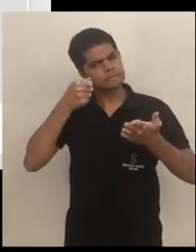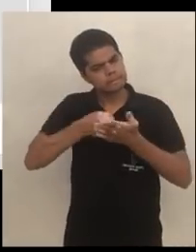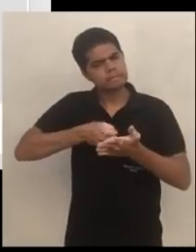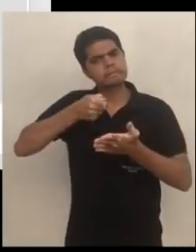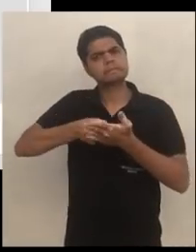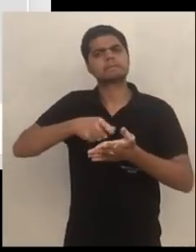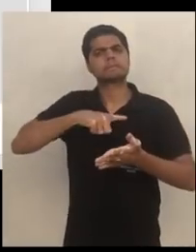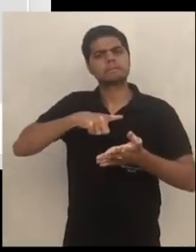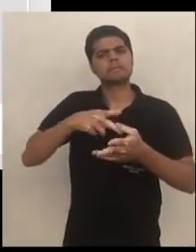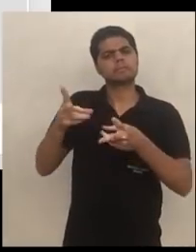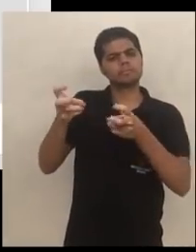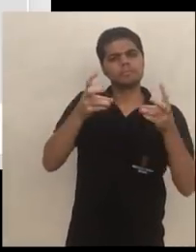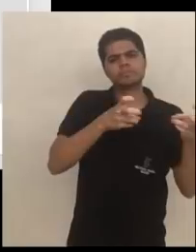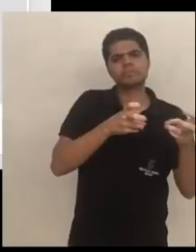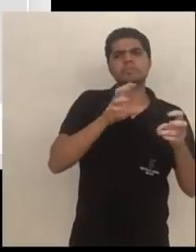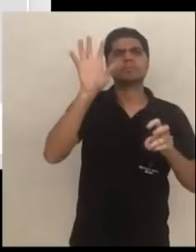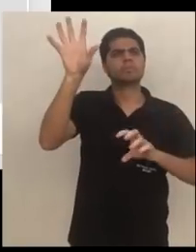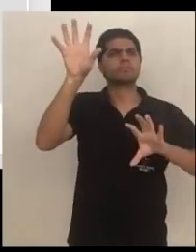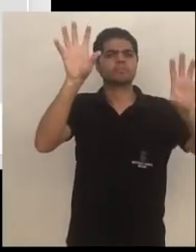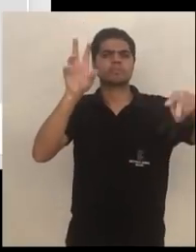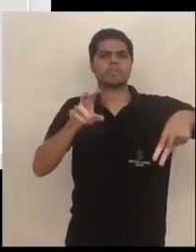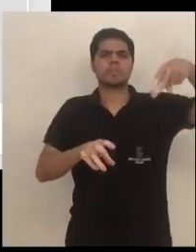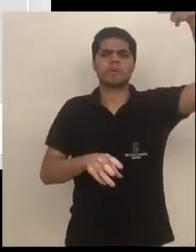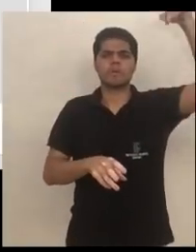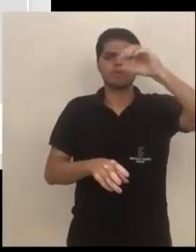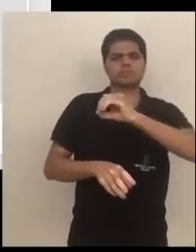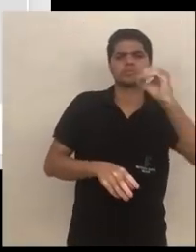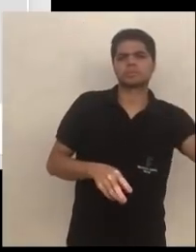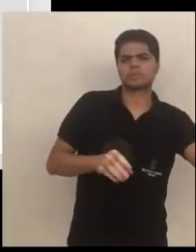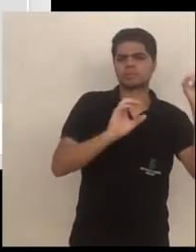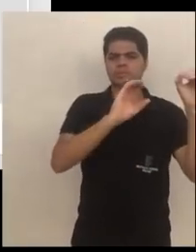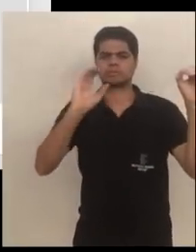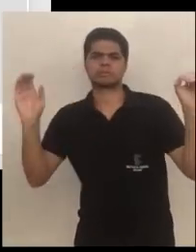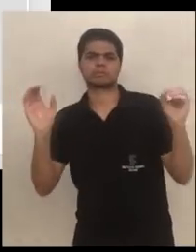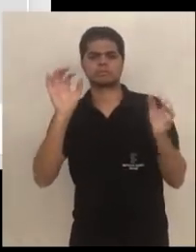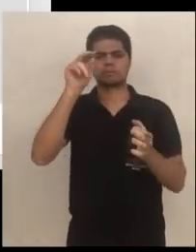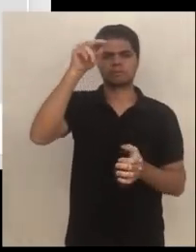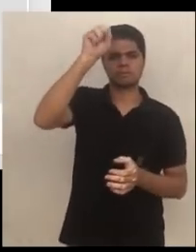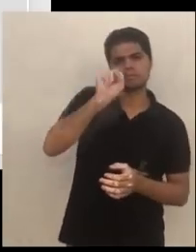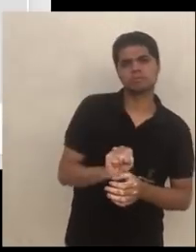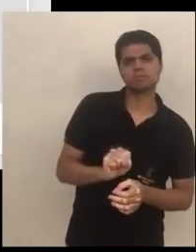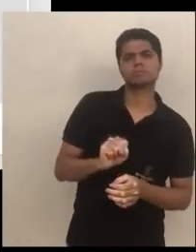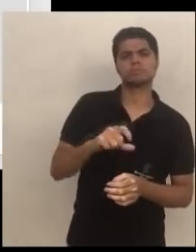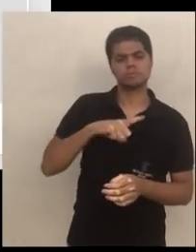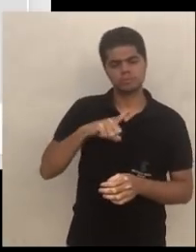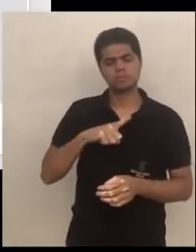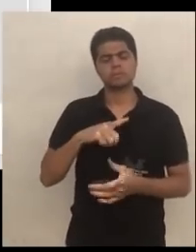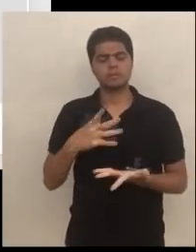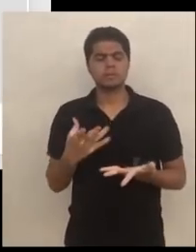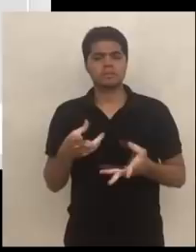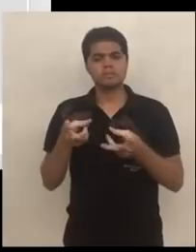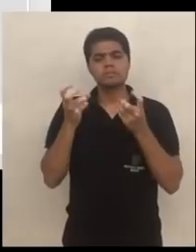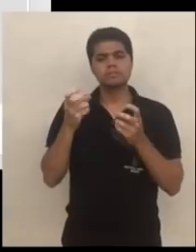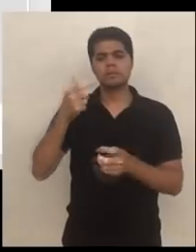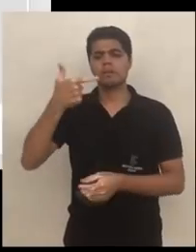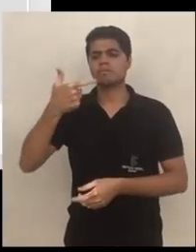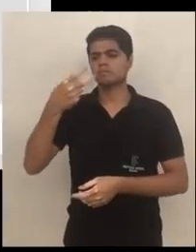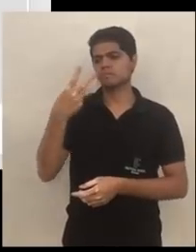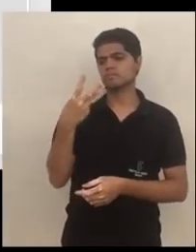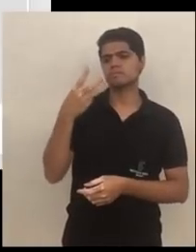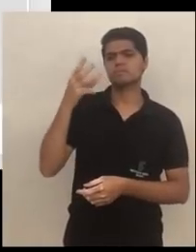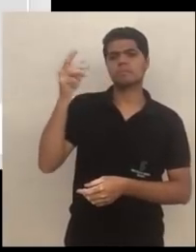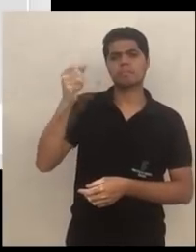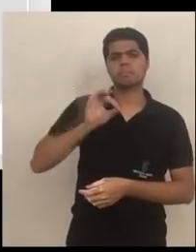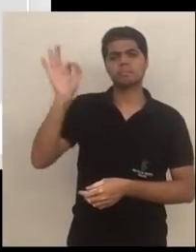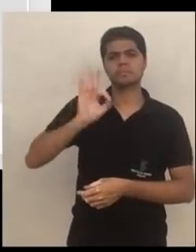aos outros, né, 14 Norte, 17 Centro-Oeste, 19 Nordeste, Sudeste, 23% o Sul e o